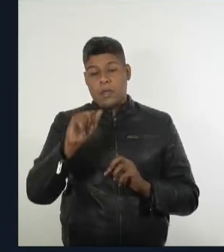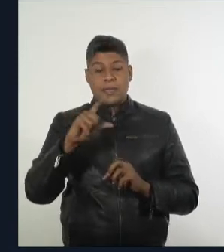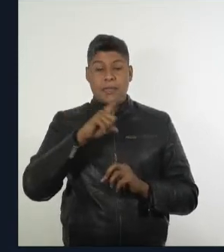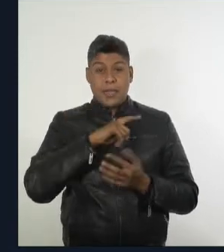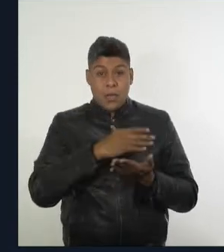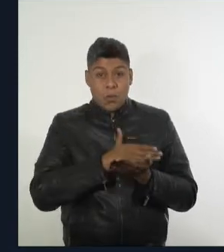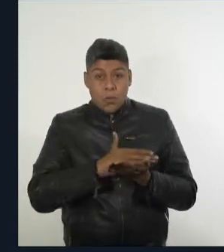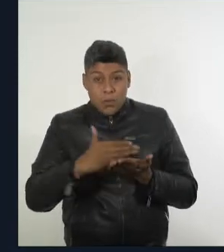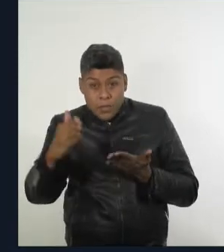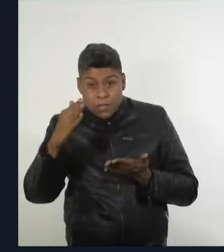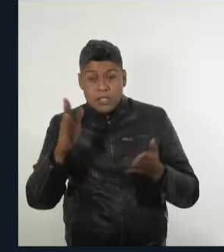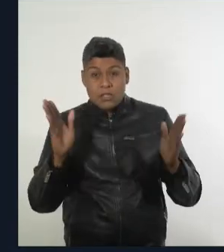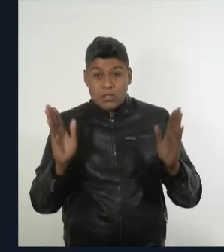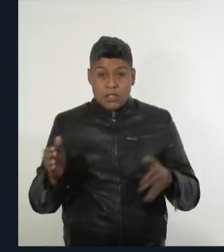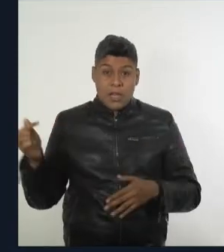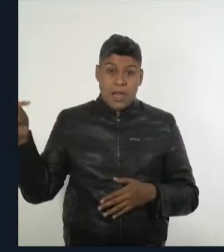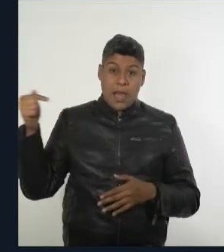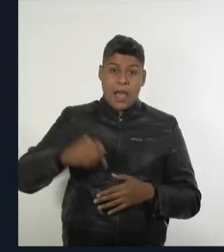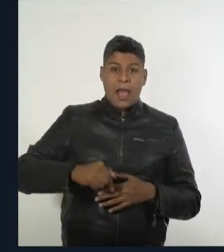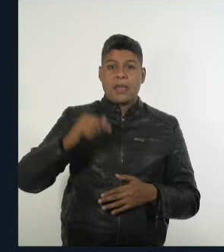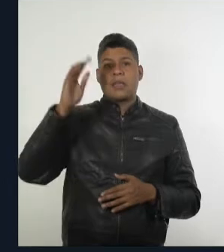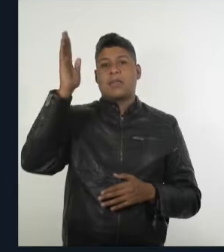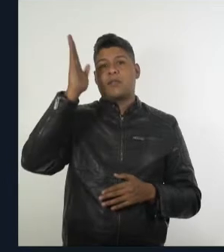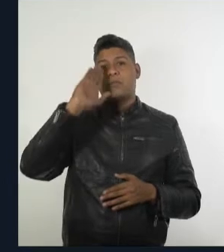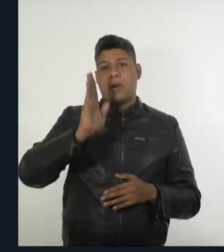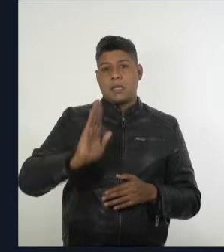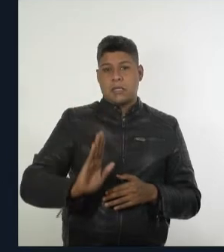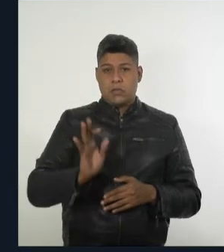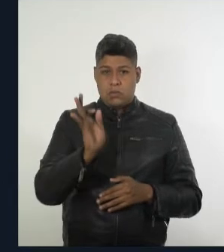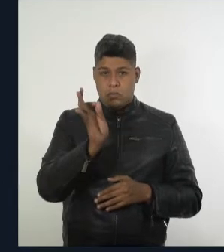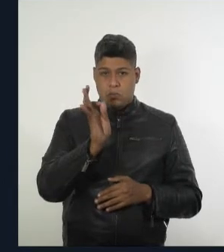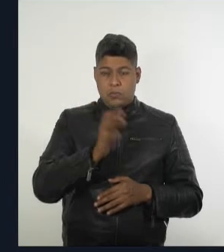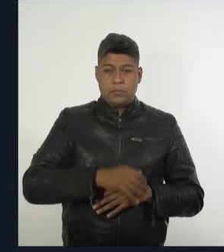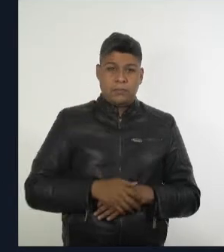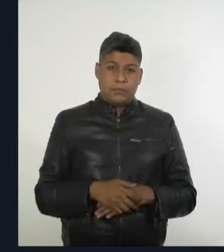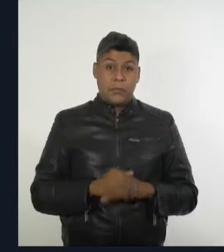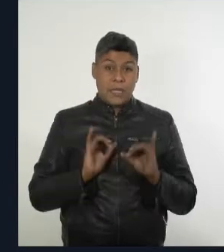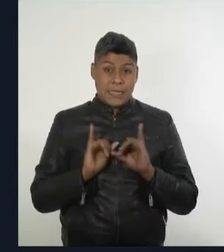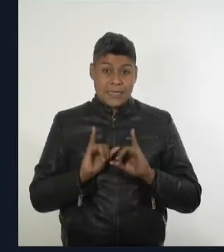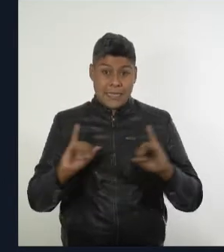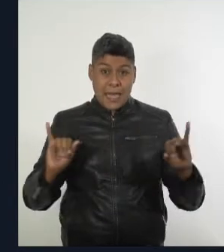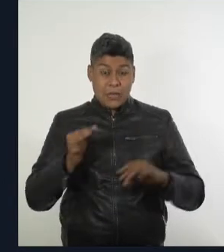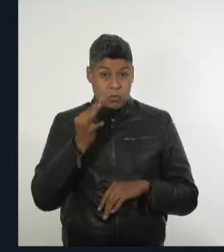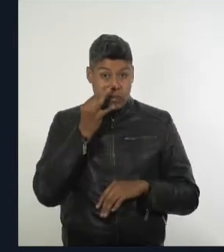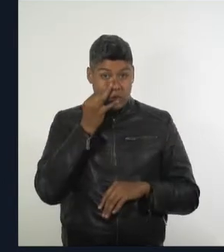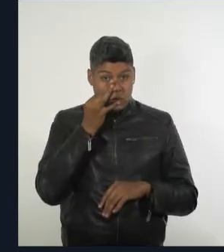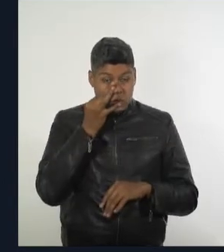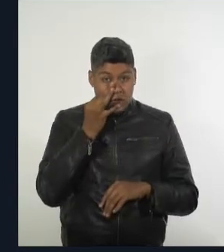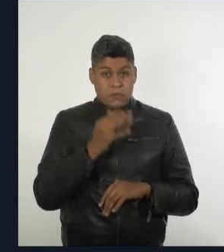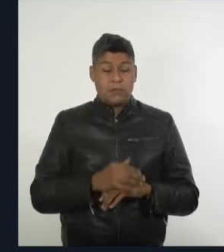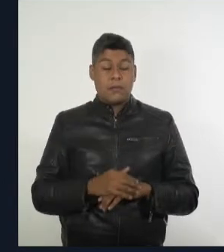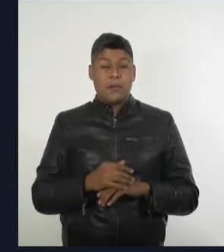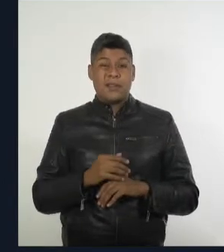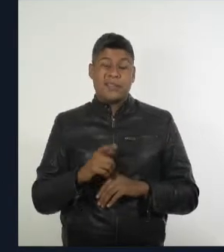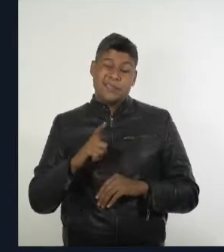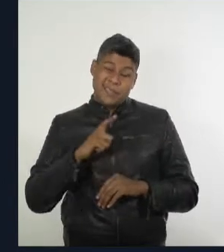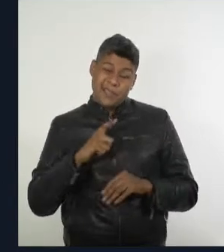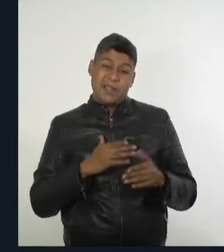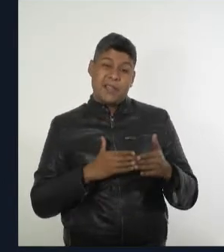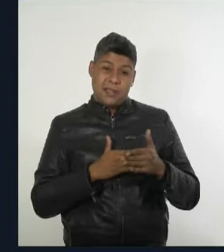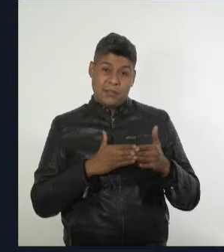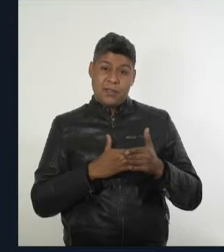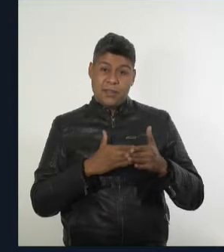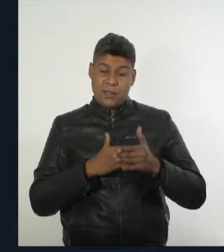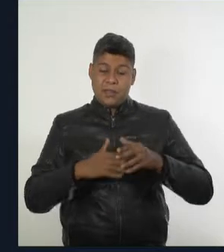primeiros casos aqui no Brasil. Os dados disponíveis ainda são limitados com respeito à